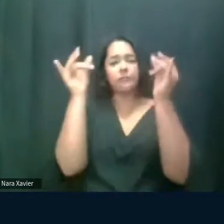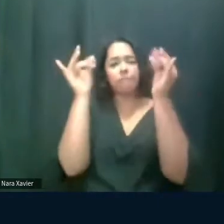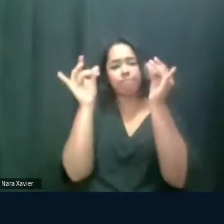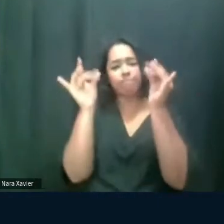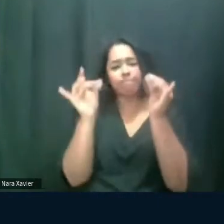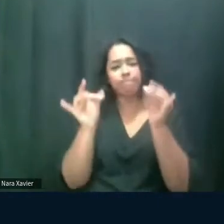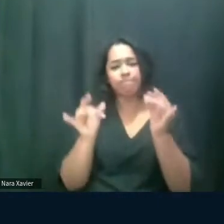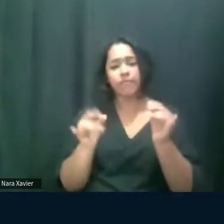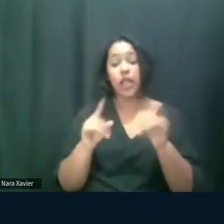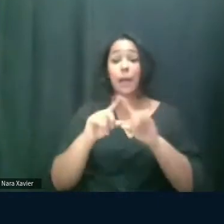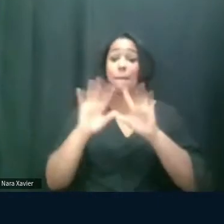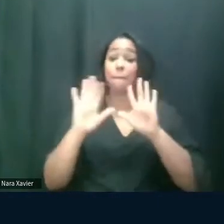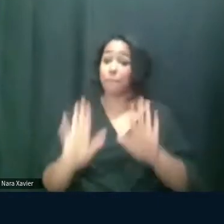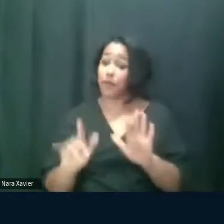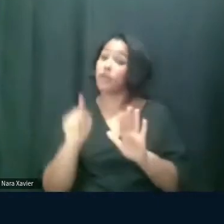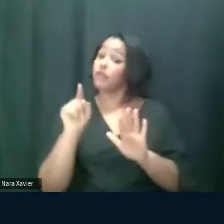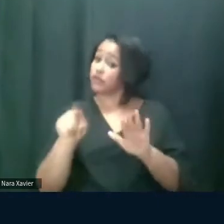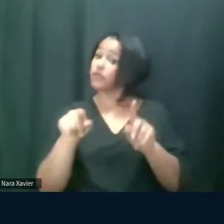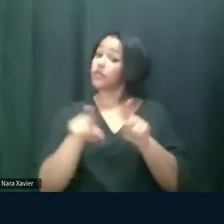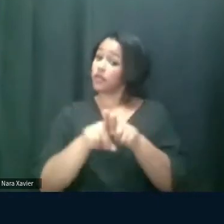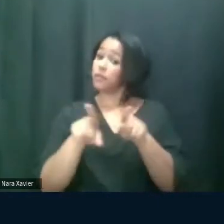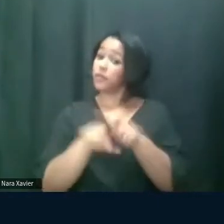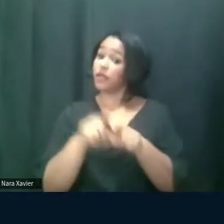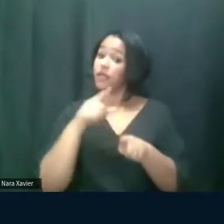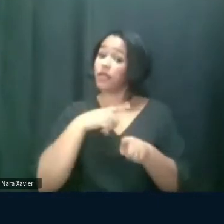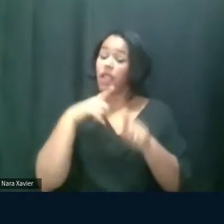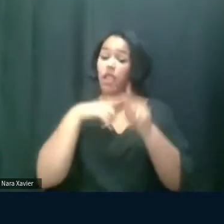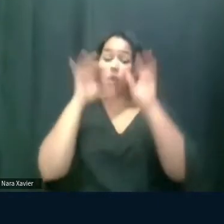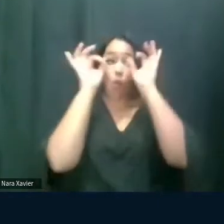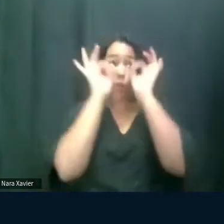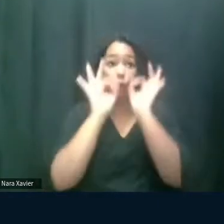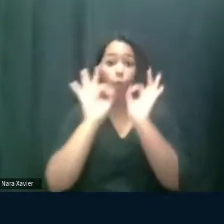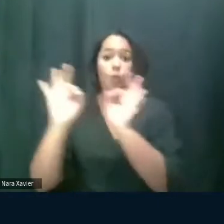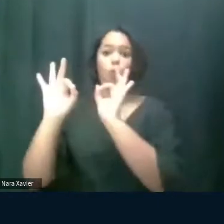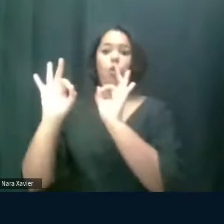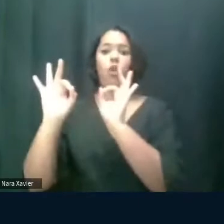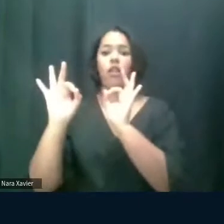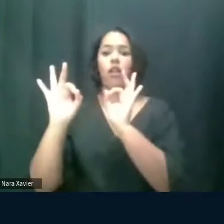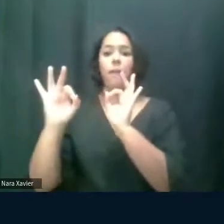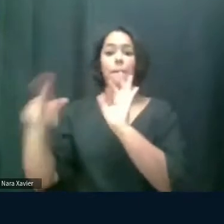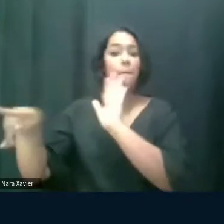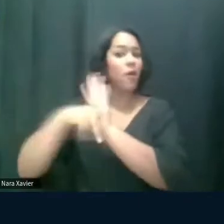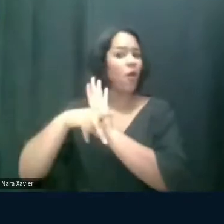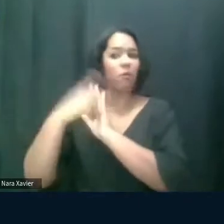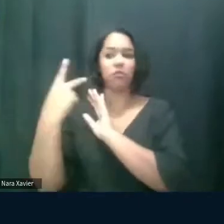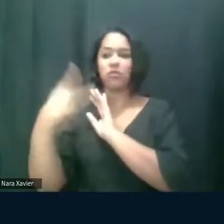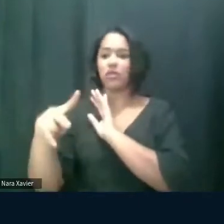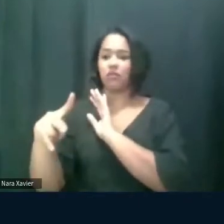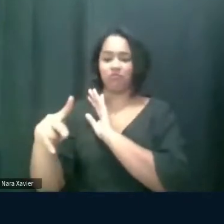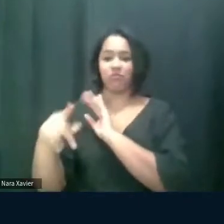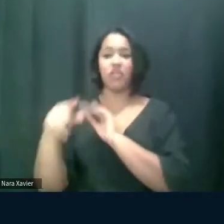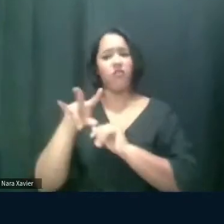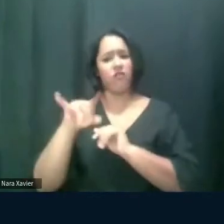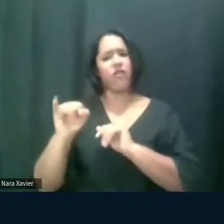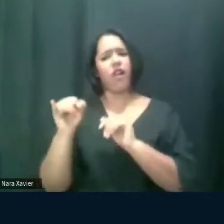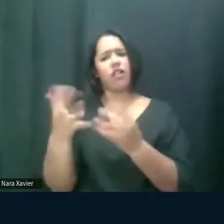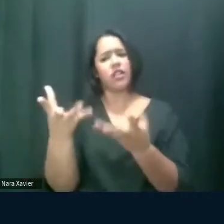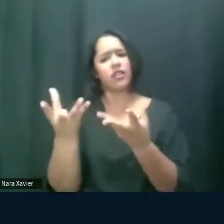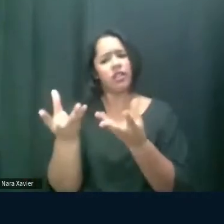descritivista, mas você também tem um olhar de dentro que é exclusivo e que vai te dar autoridade